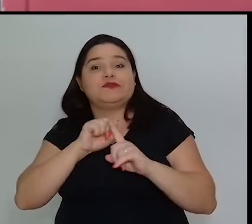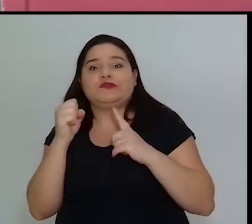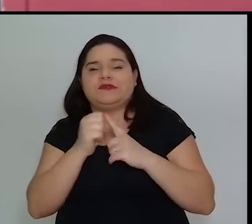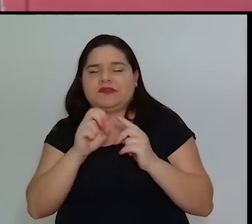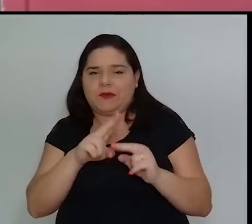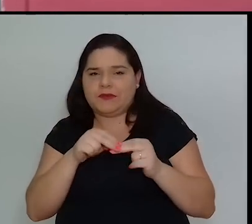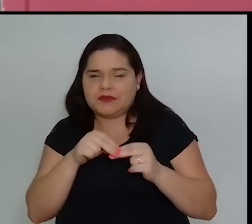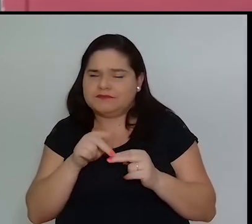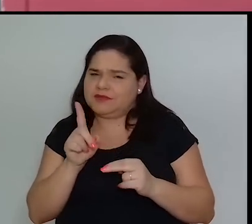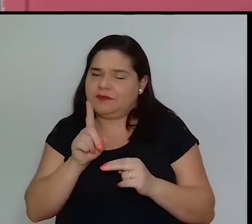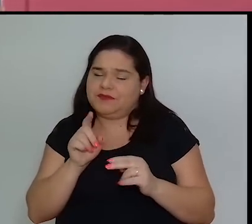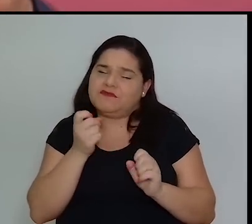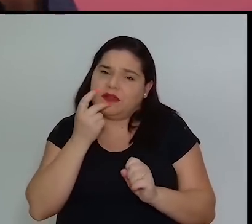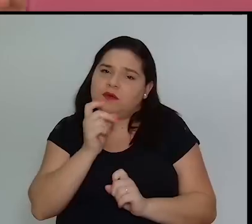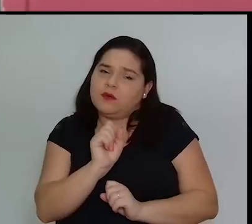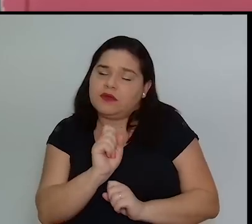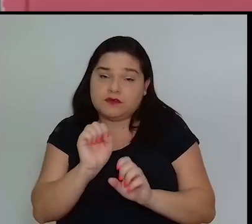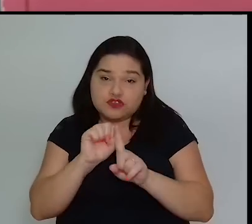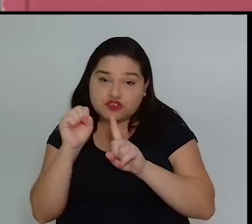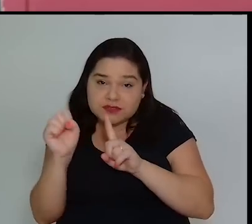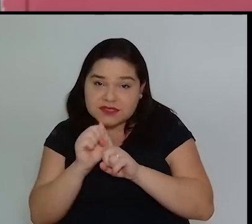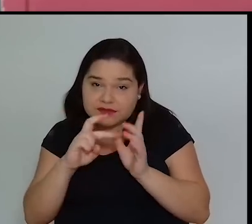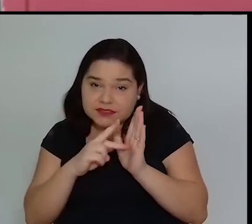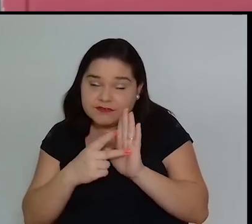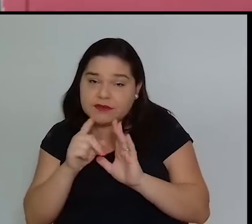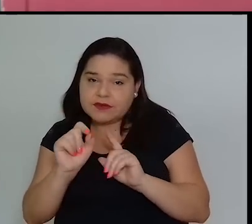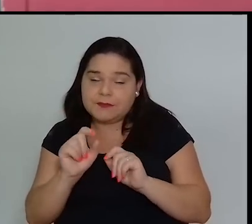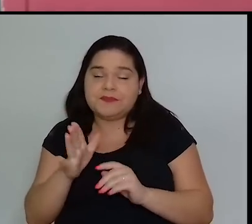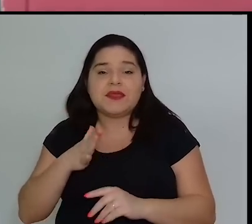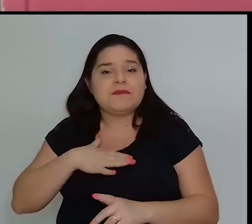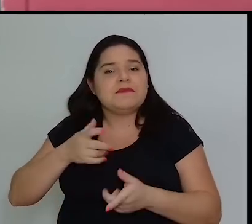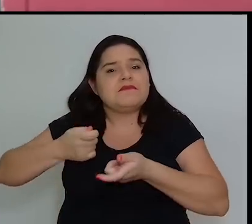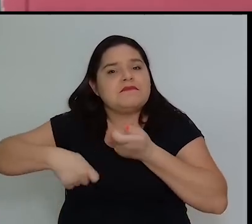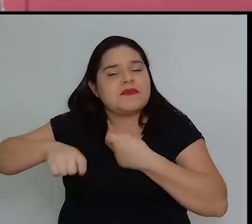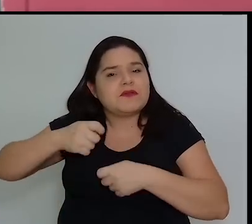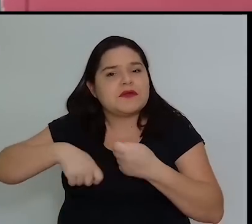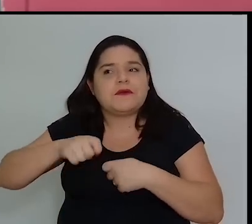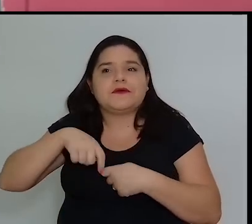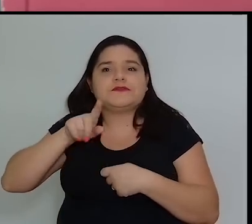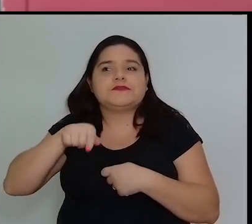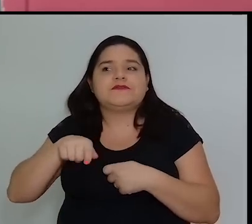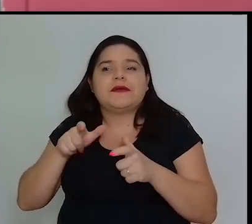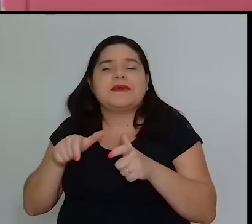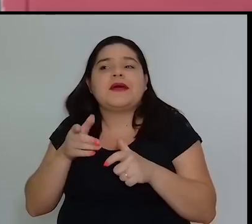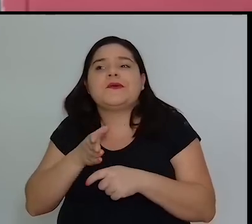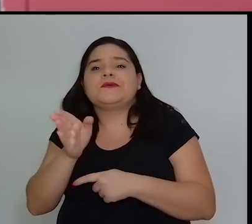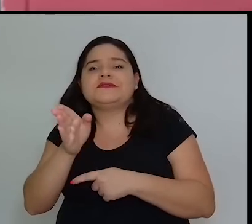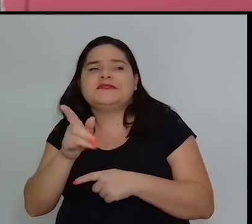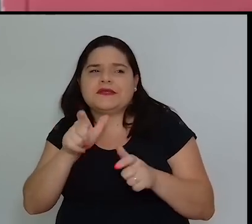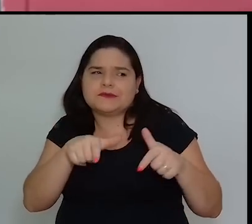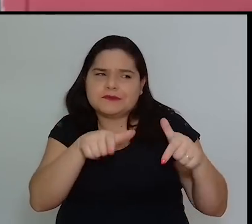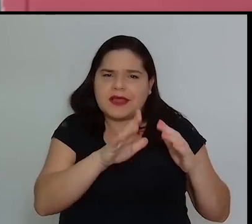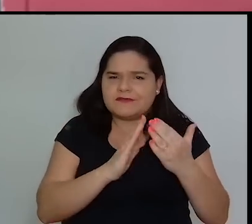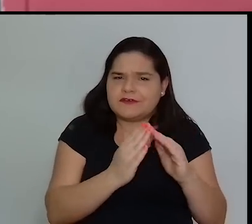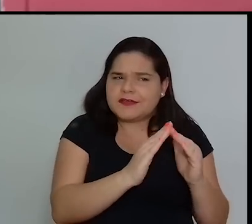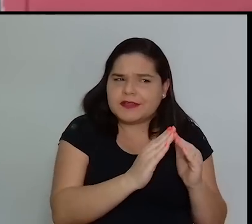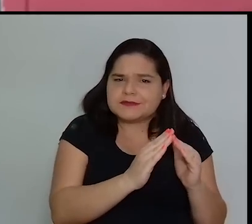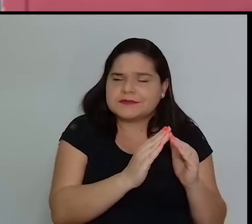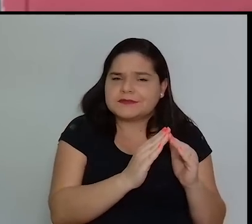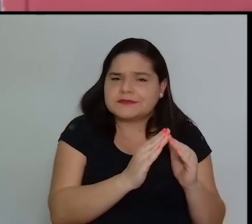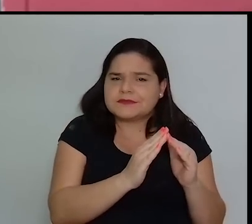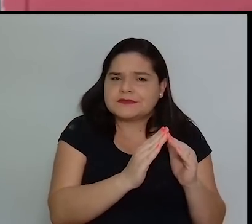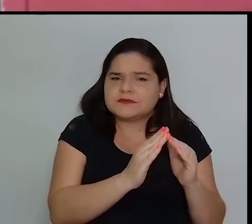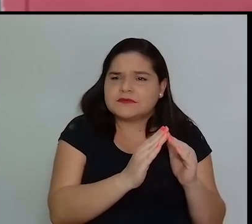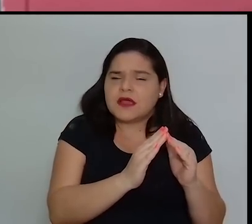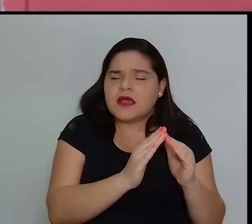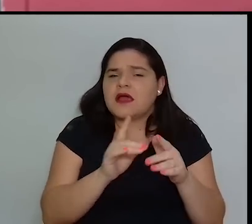é quando diz o seguinte Tá bom você tem o teu negócio e essa riqueza desse negócio vai para onde fica na favela que foi na favela somente